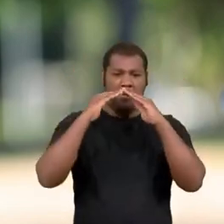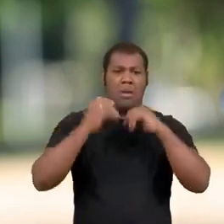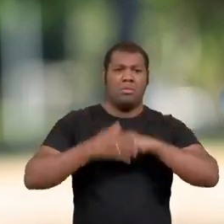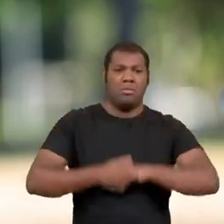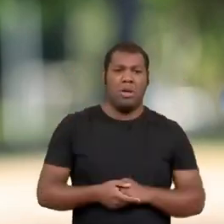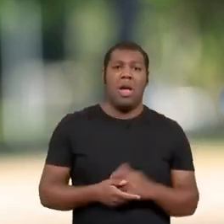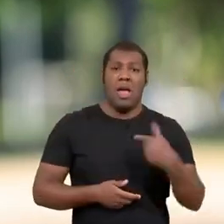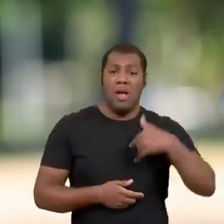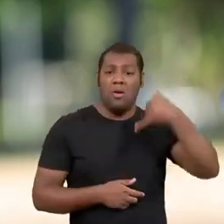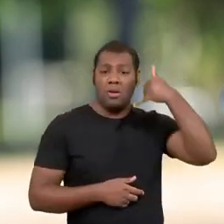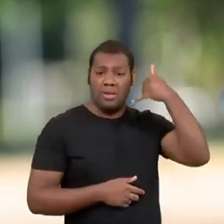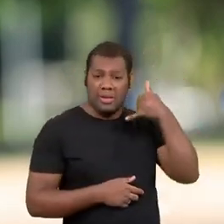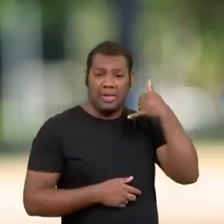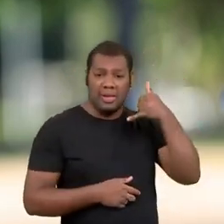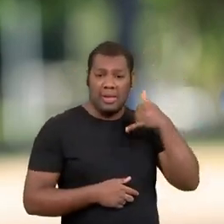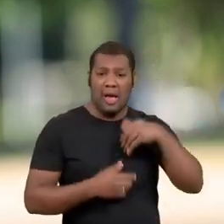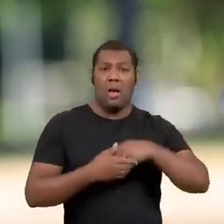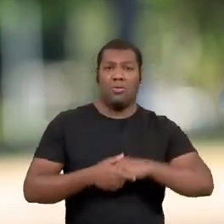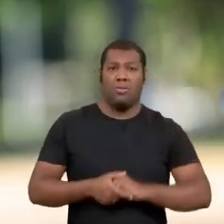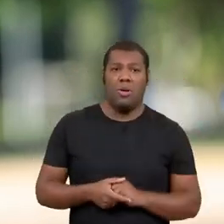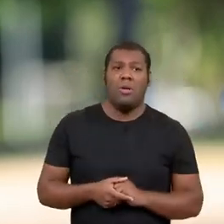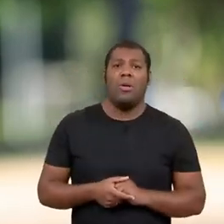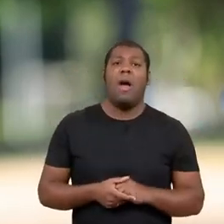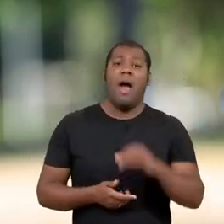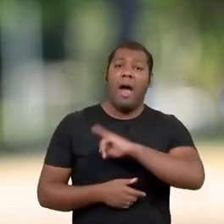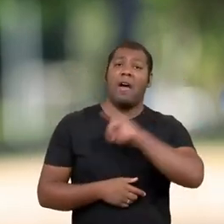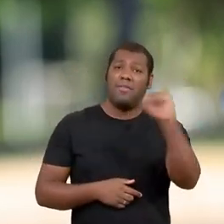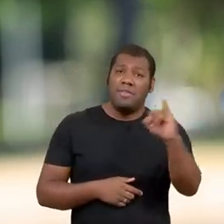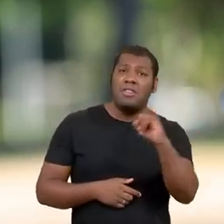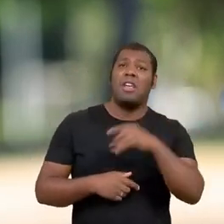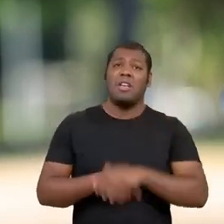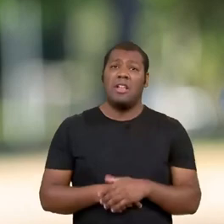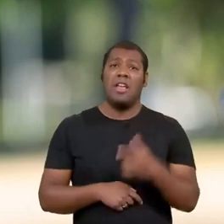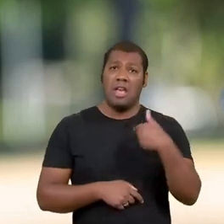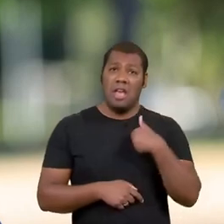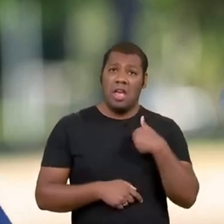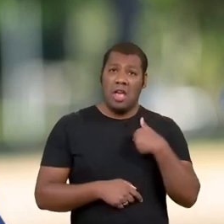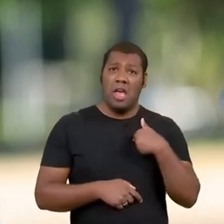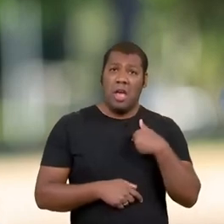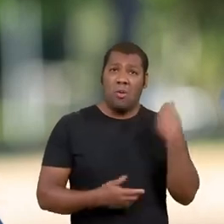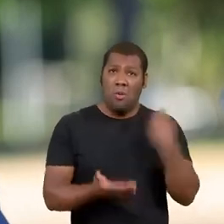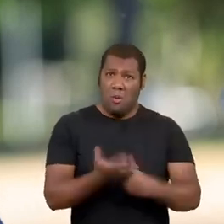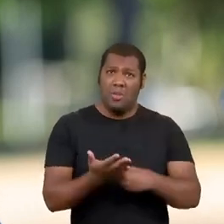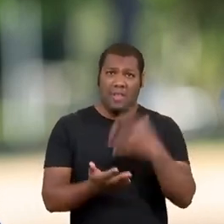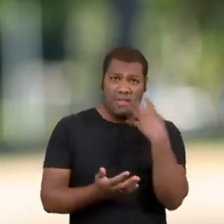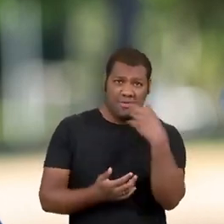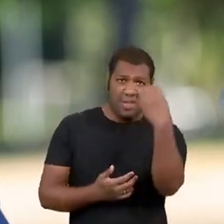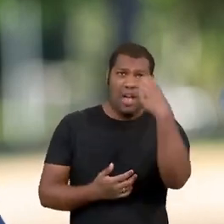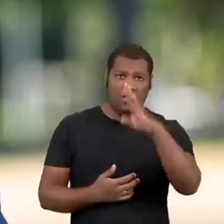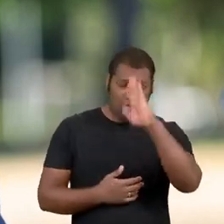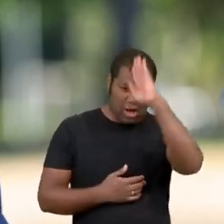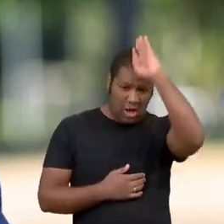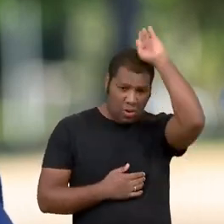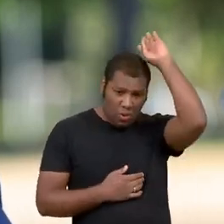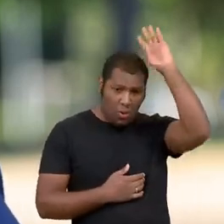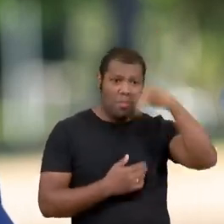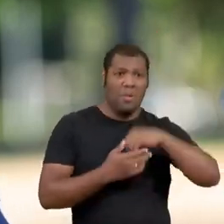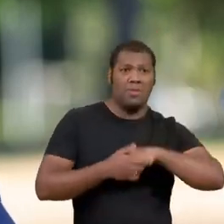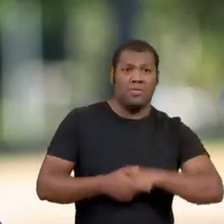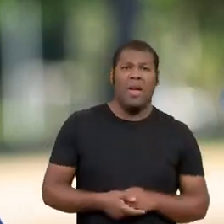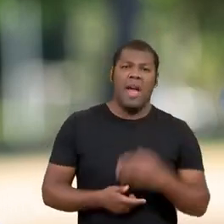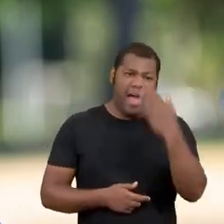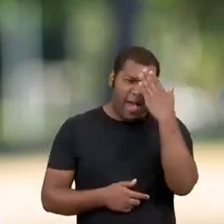tomei iniciativa e liguei para o Papa falei com ele que eu gostaria de arrumar fazer uma visita para ele e agradecimento Inclusive a tudo que ele fez